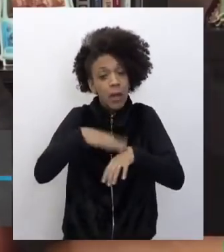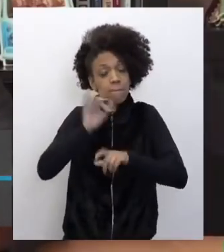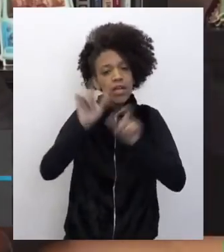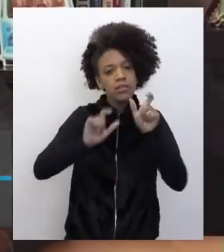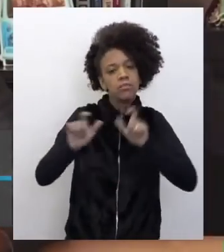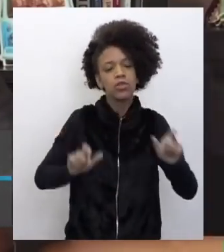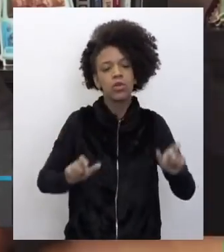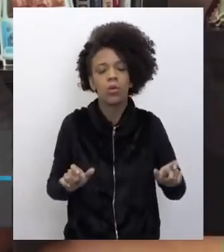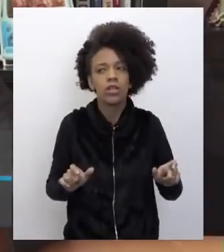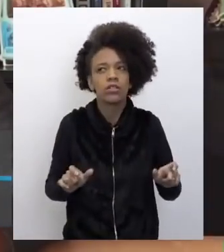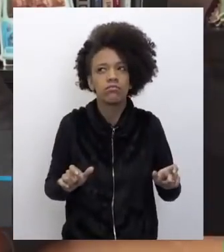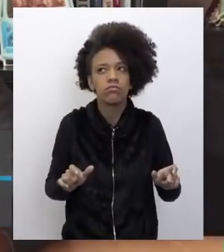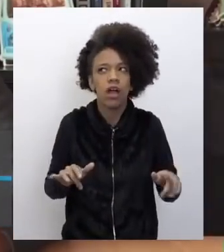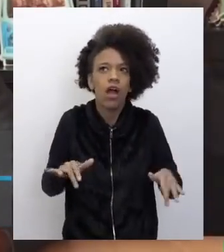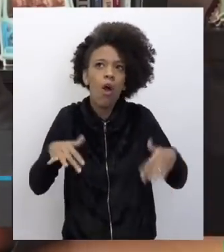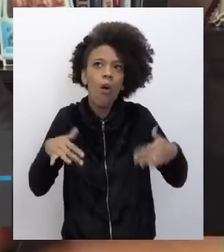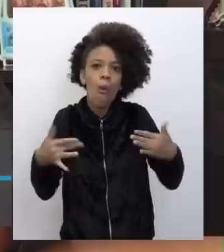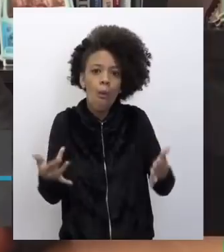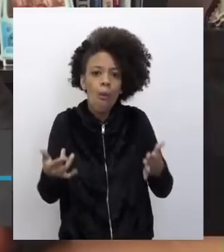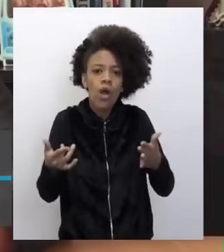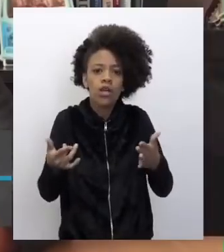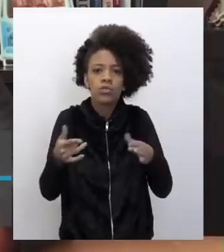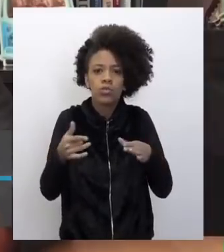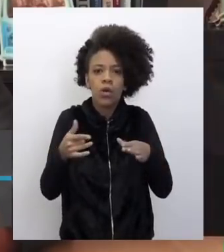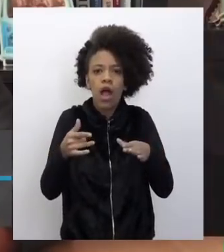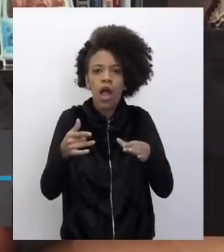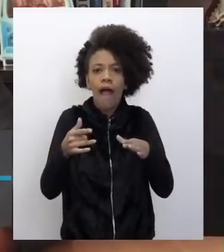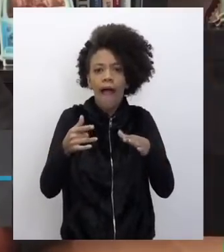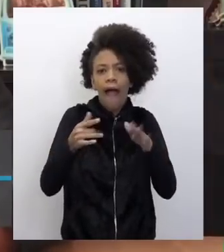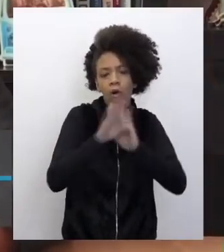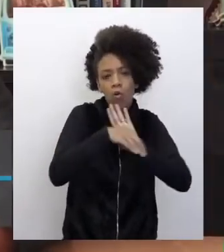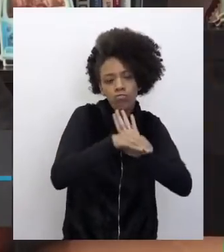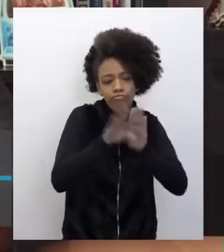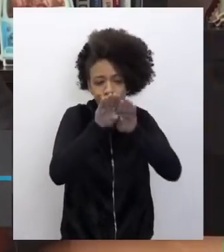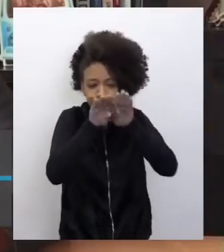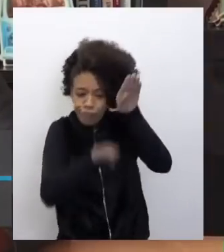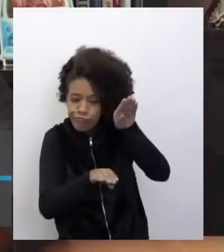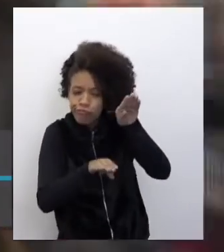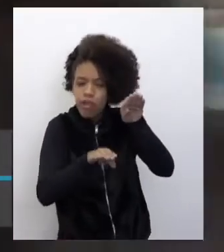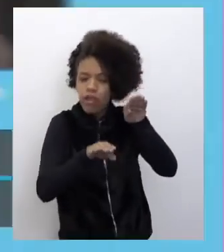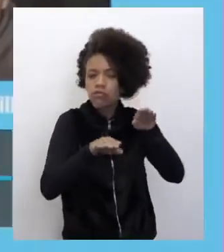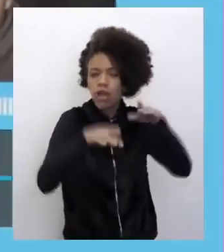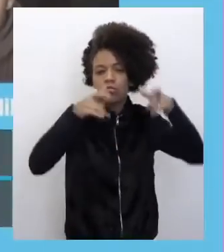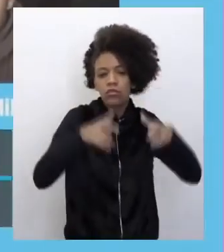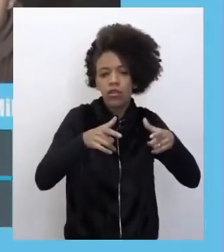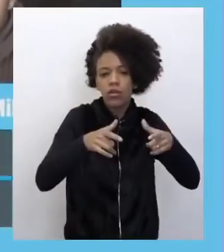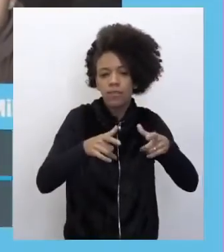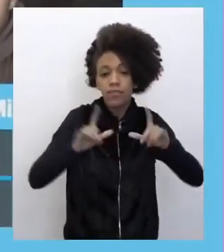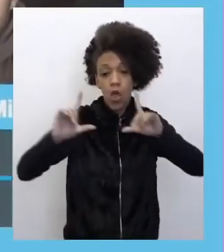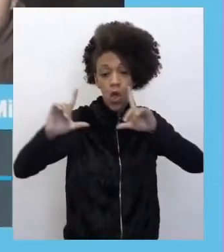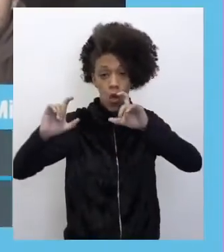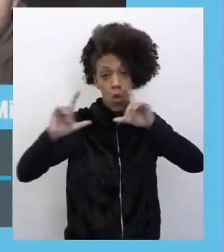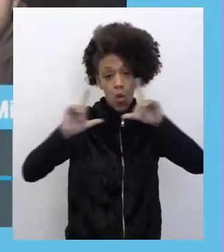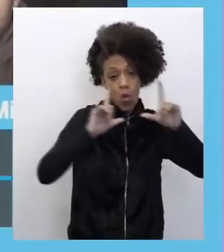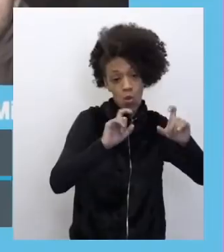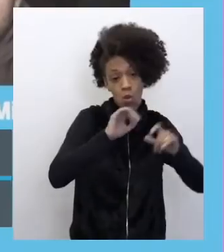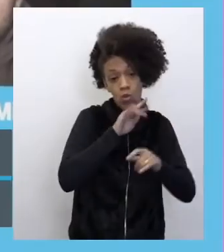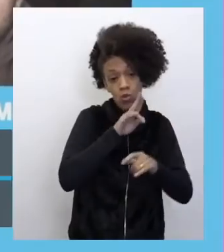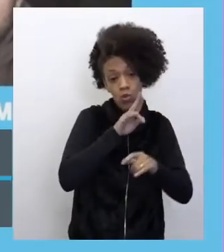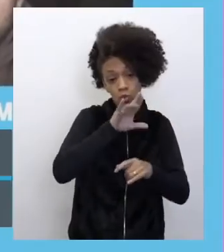pessoas quanto às questões de desigualdades em uma mesma cidade, os fotógrafos Tuca Vieira e Johnny